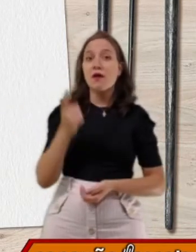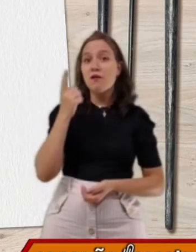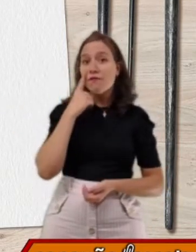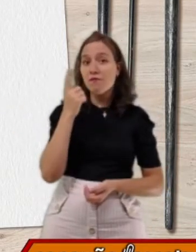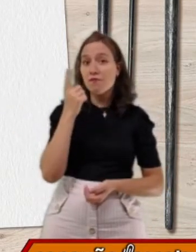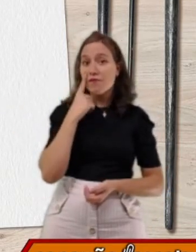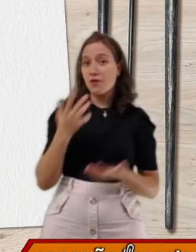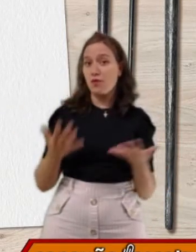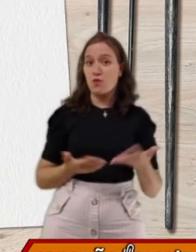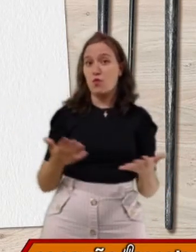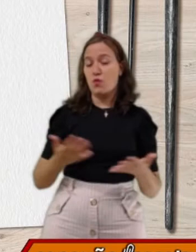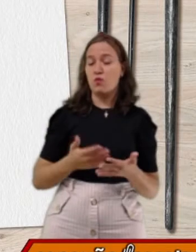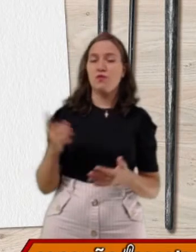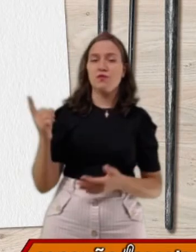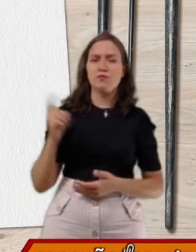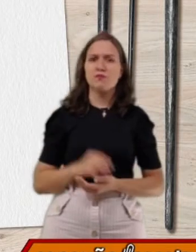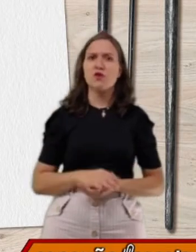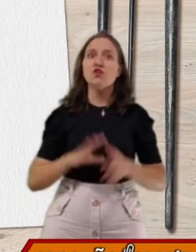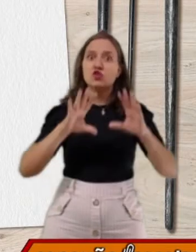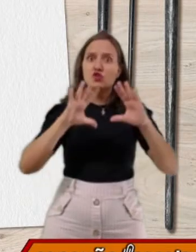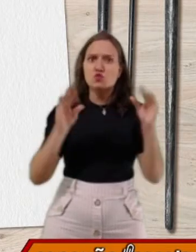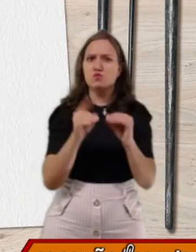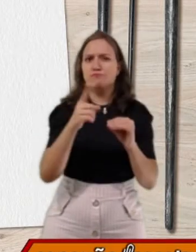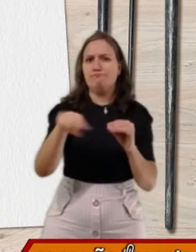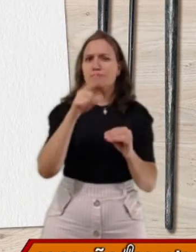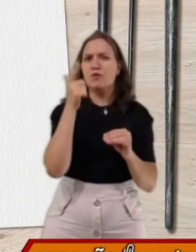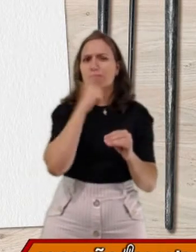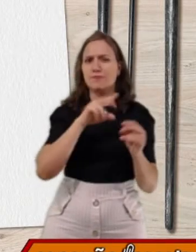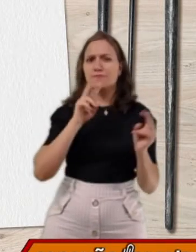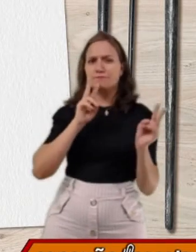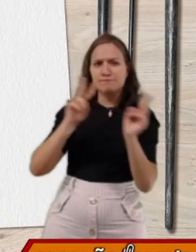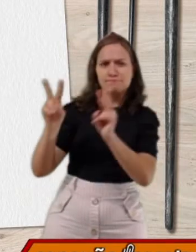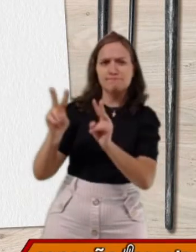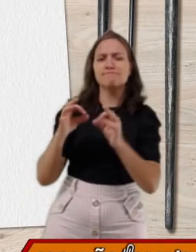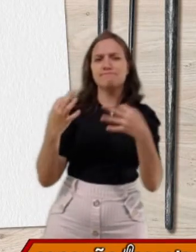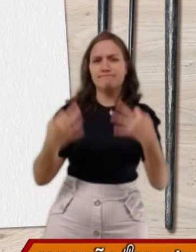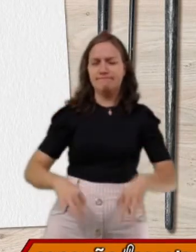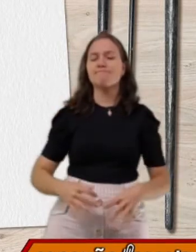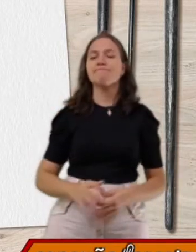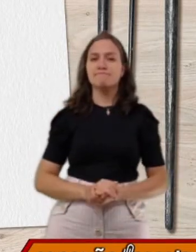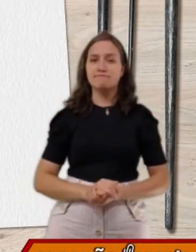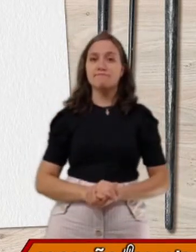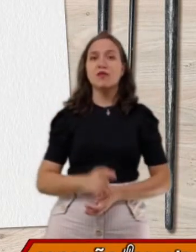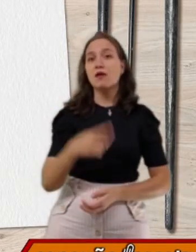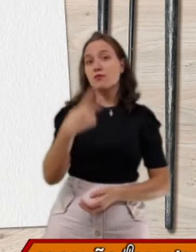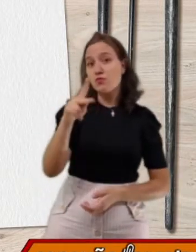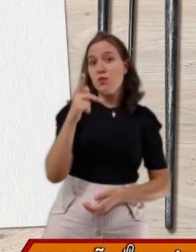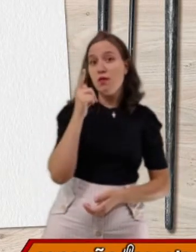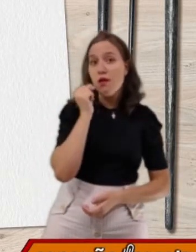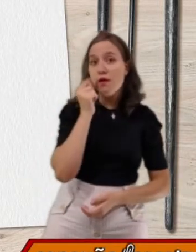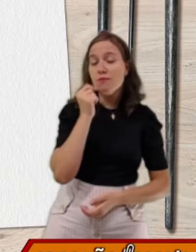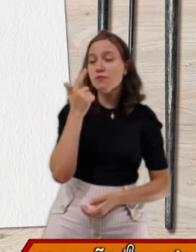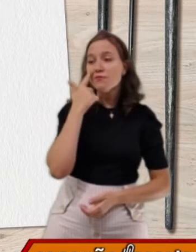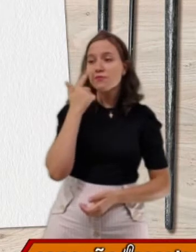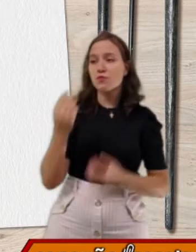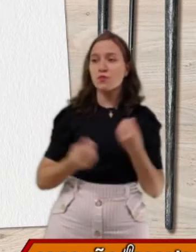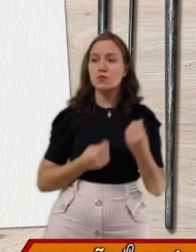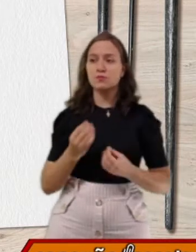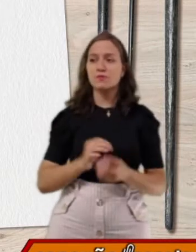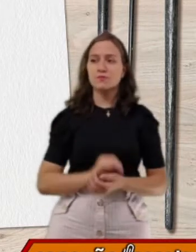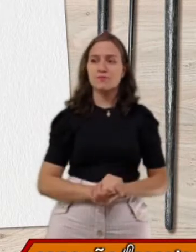fazer de canetão tá para ficar mais escuro e você conseguir bem pegou o seu lápis e nós vamos